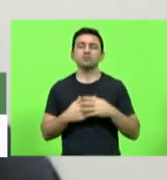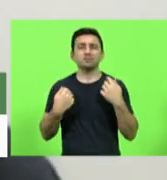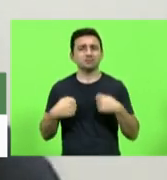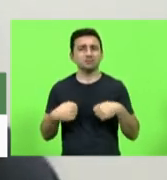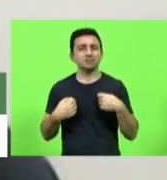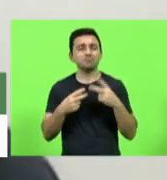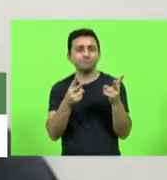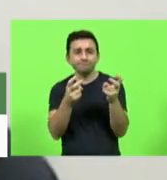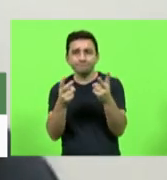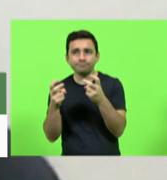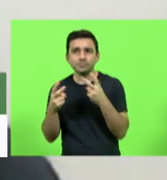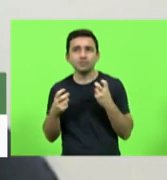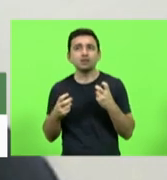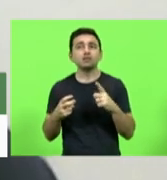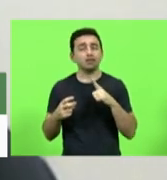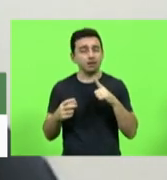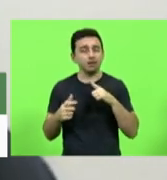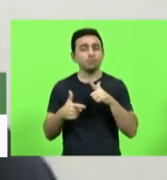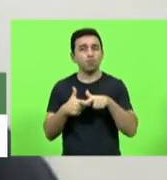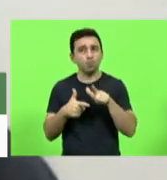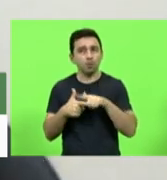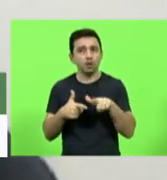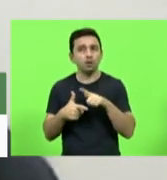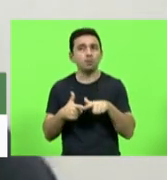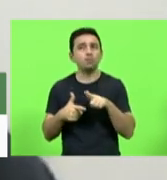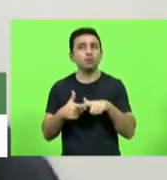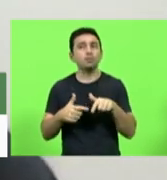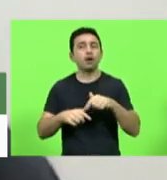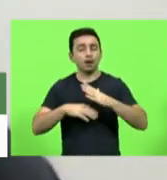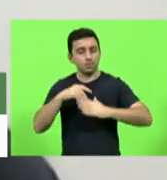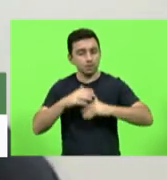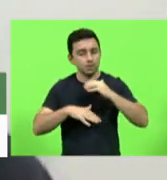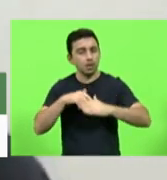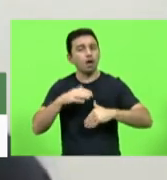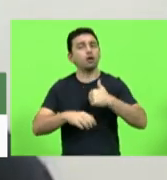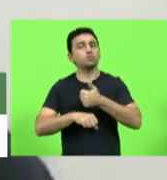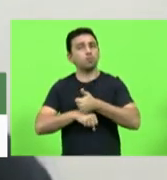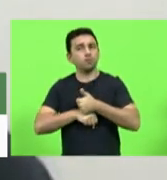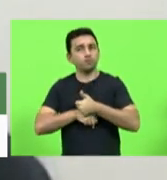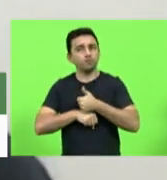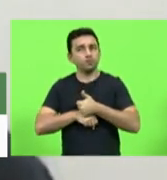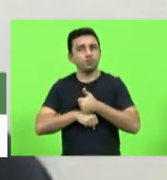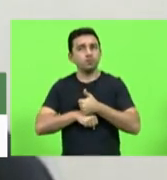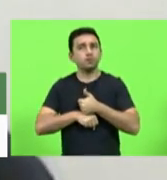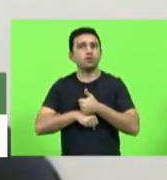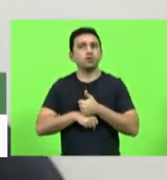também que isso interfere, né, no próprio desempenho profissional